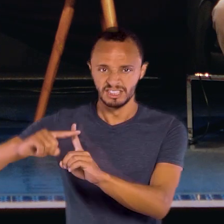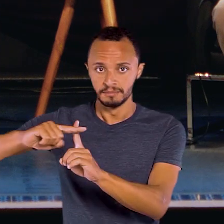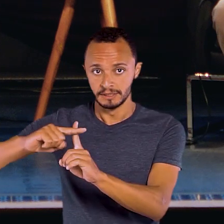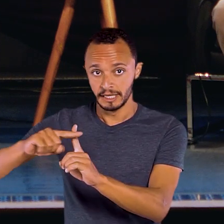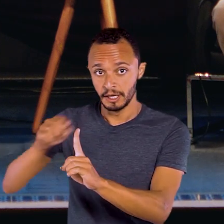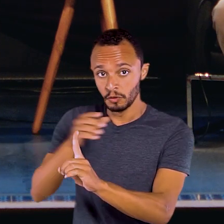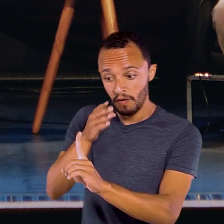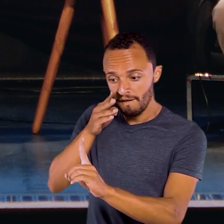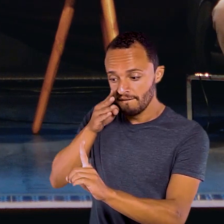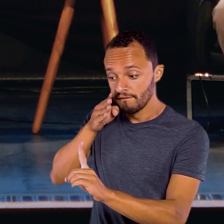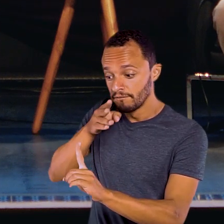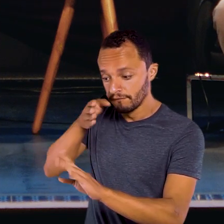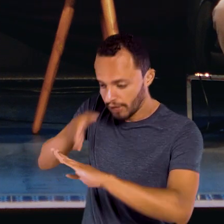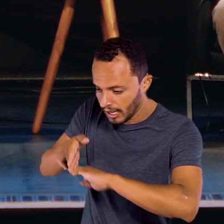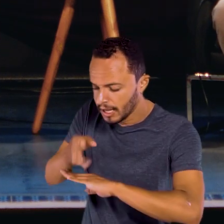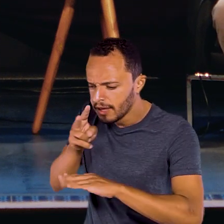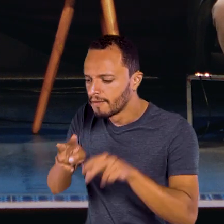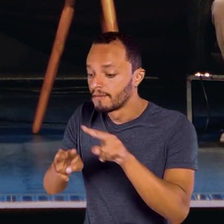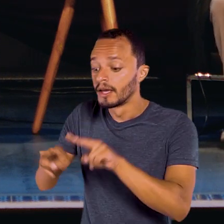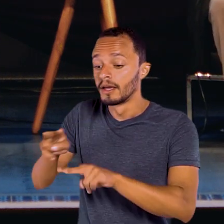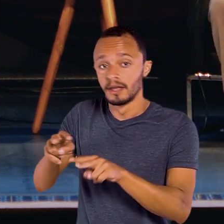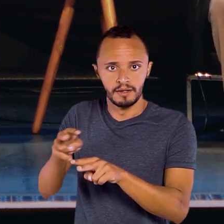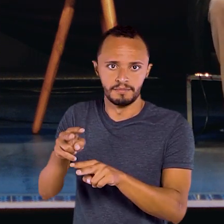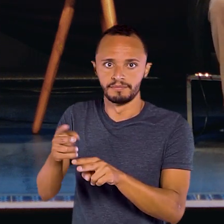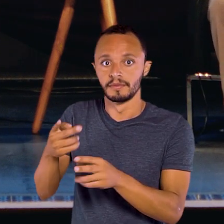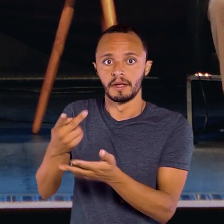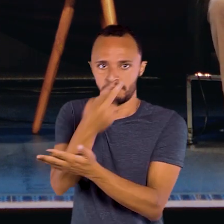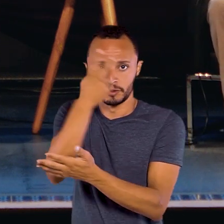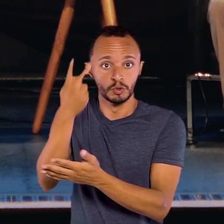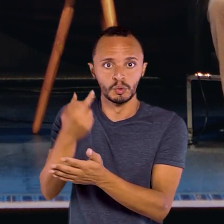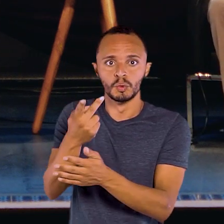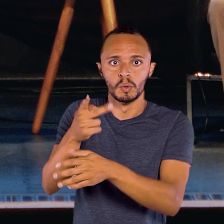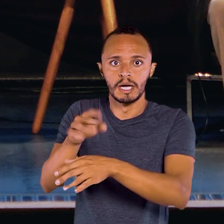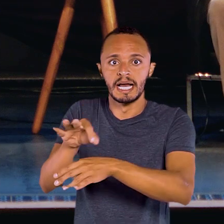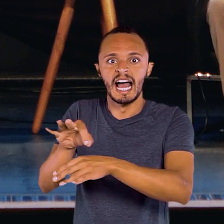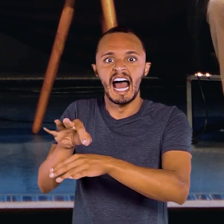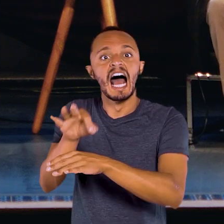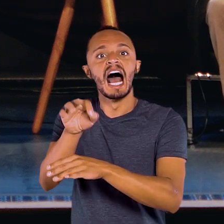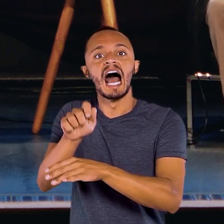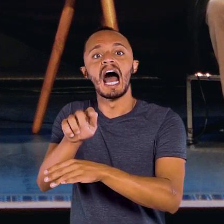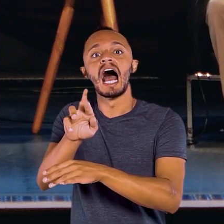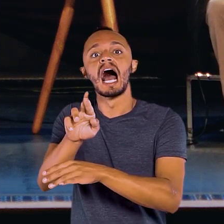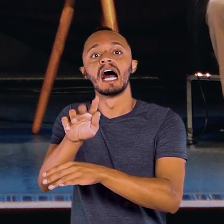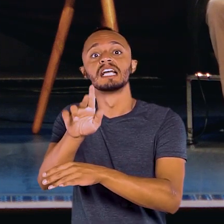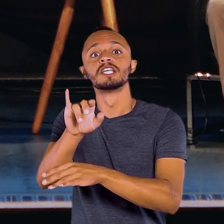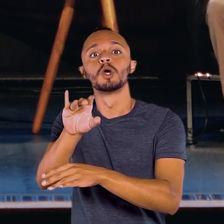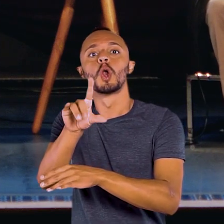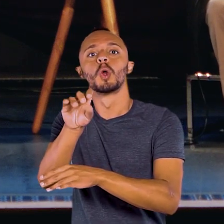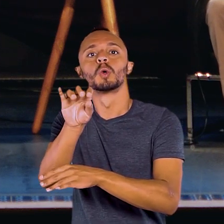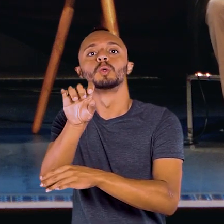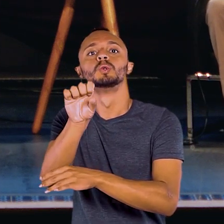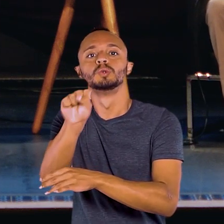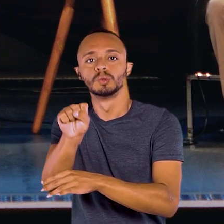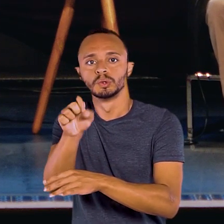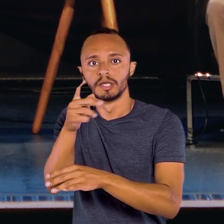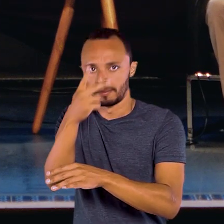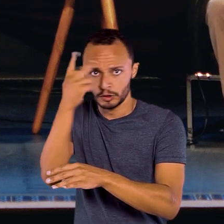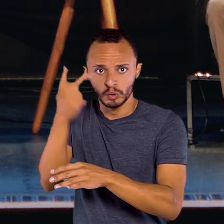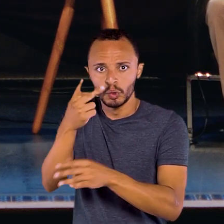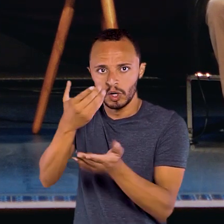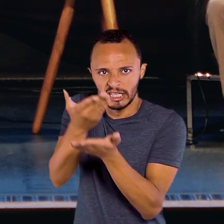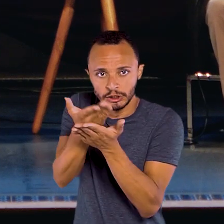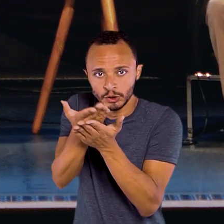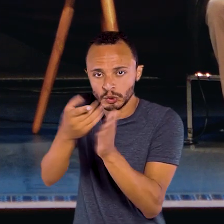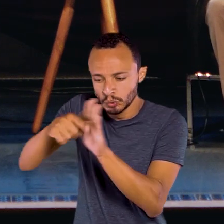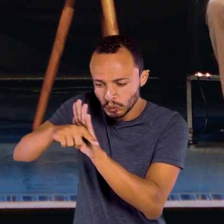arqueólogos acharam, foi a única que eles acharam inteiras, porque, de tempos em tempos, eles queimavam os corpos para que coubessem mais corpos,